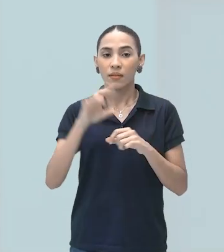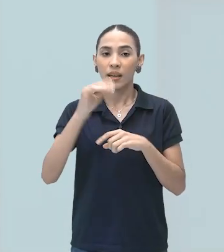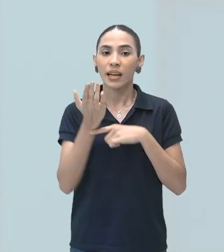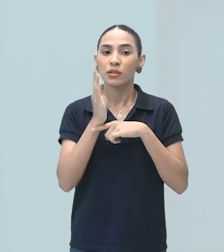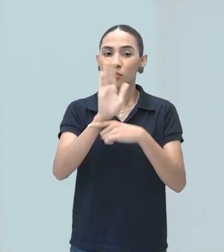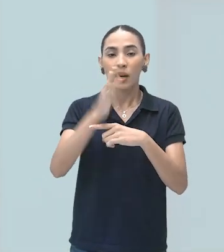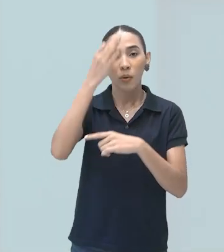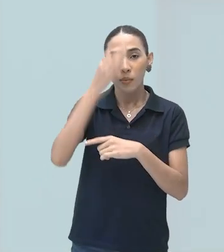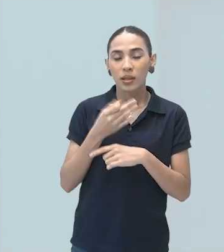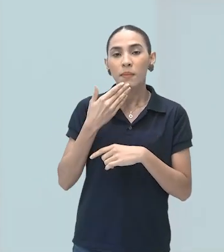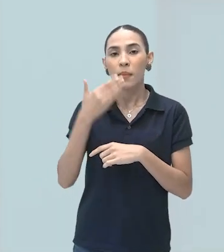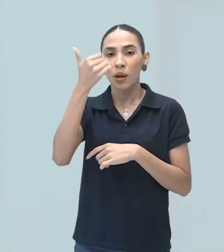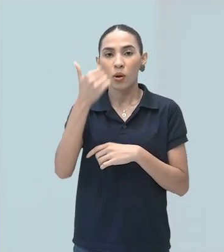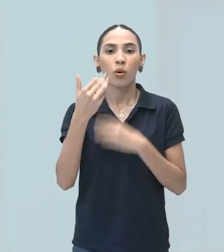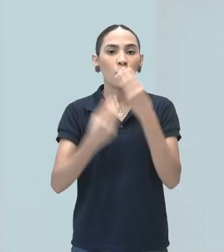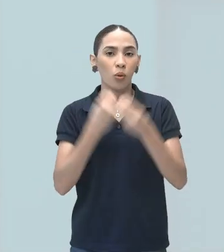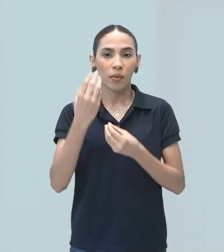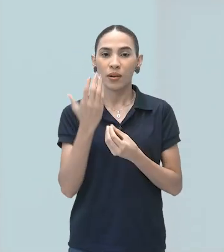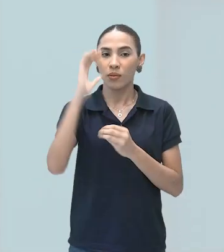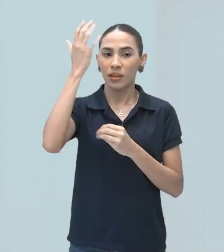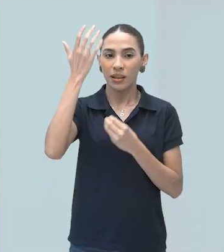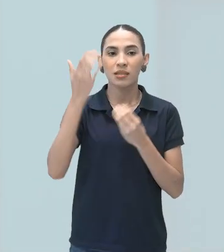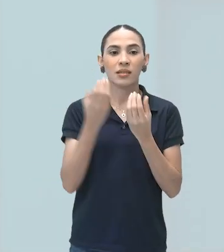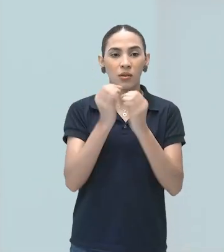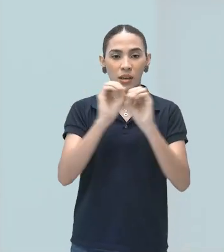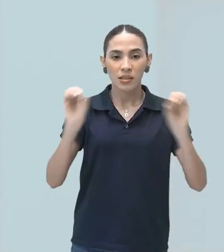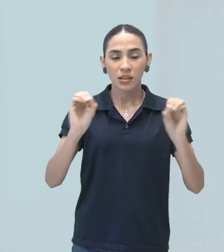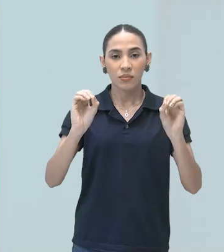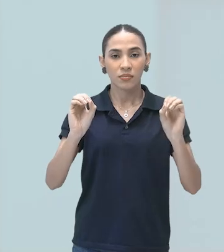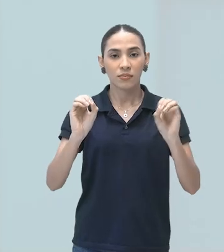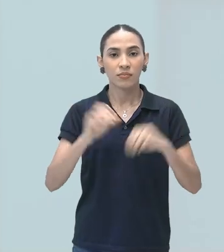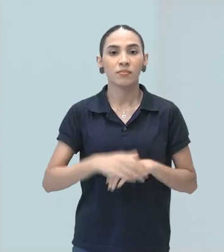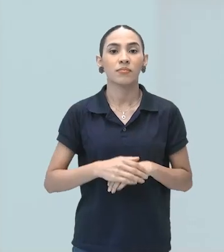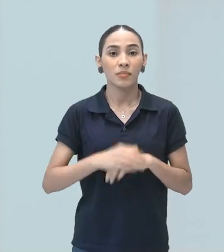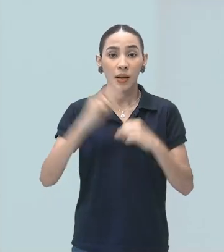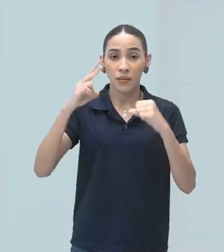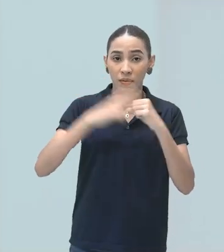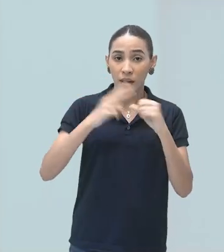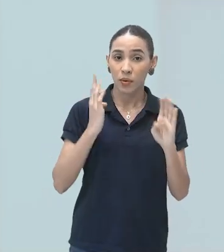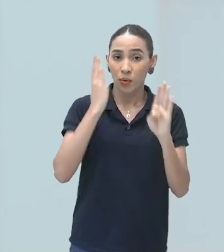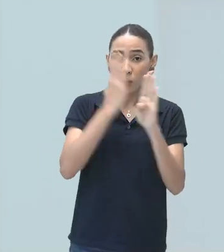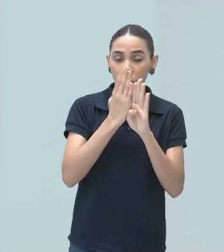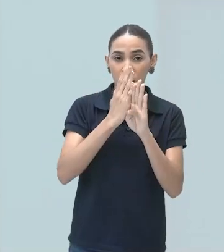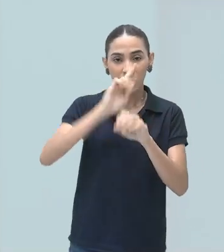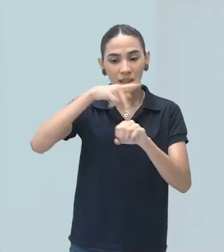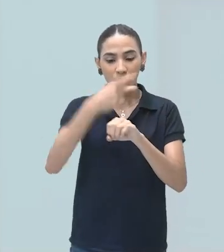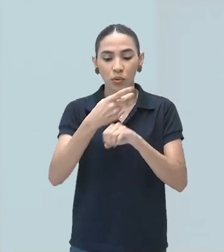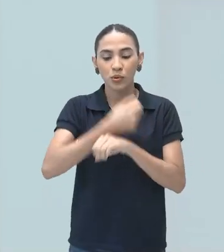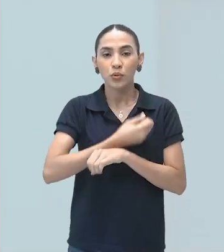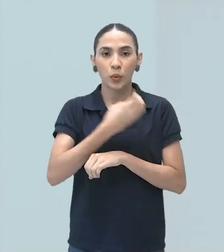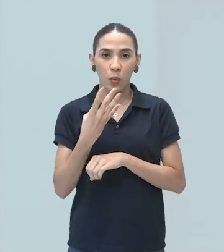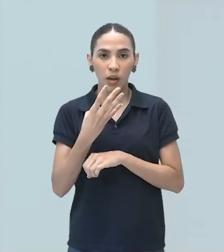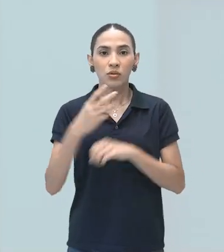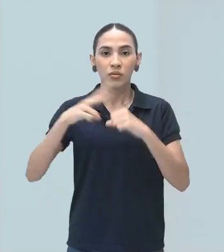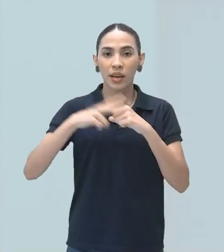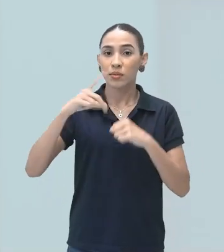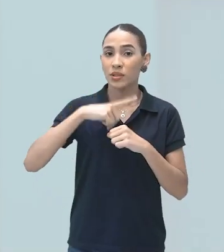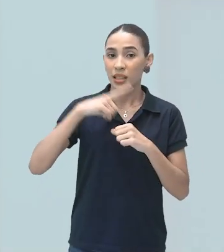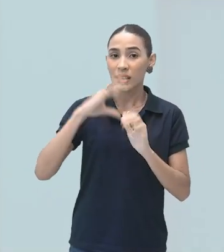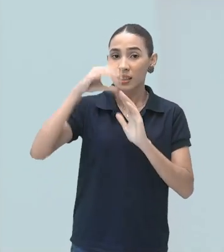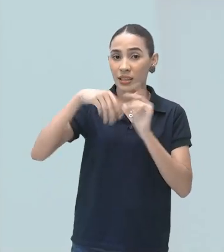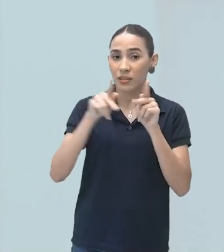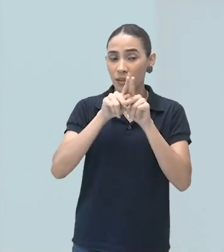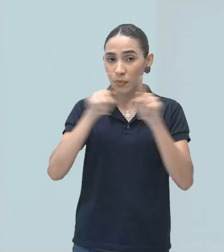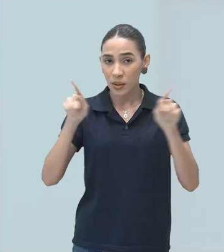a compreender um pouquinho sobre como funcionam as orações coordenadas. Você identifica os verbos, identifica quanto eles são, identifica